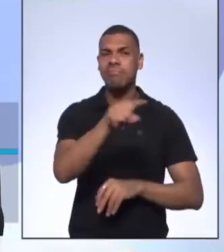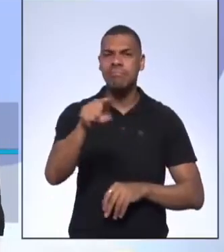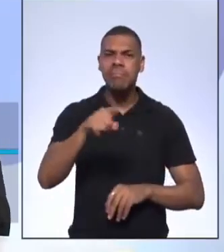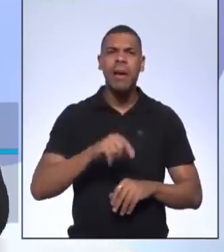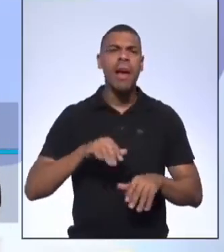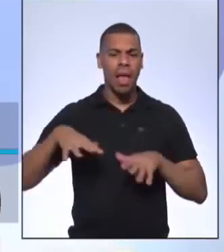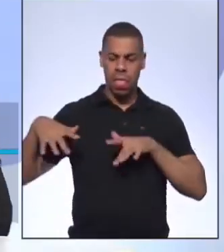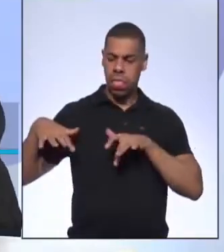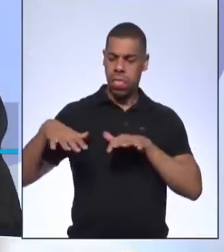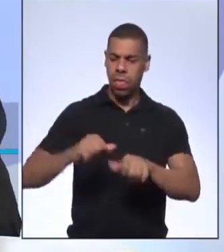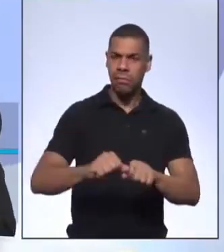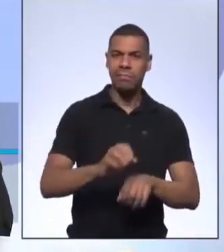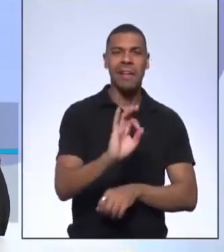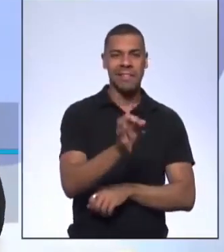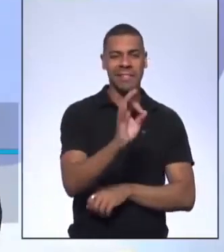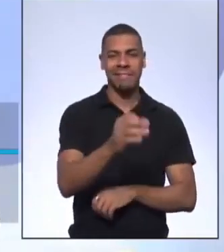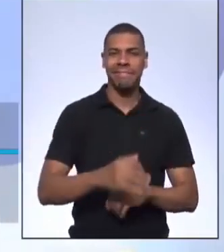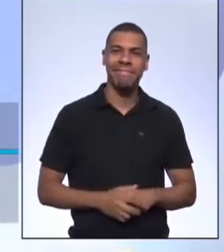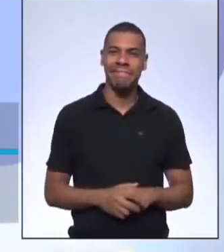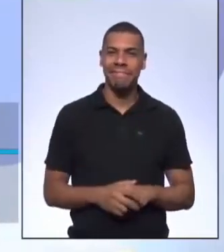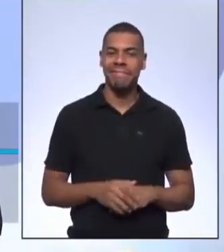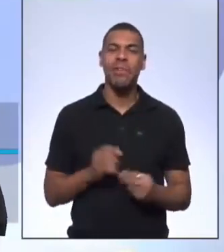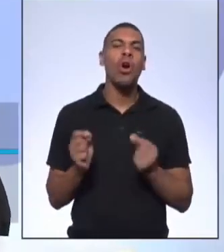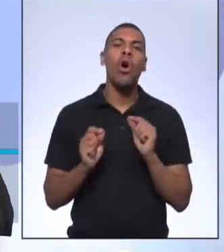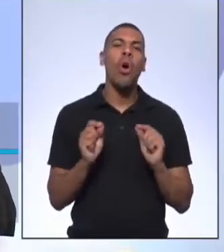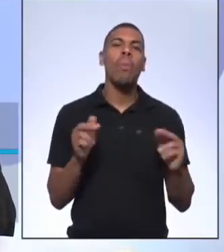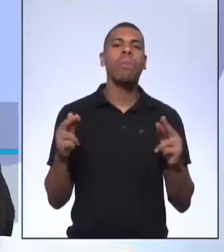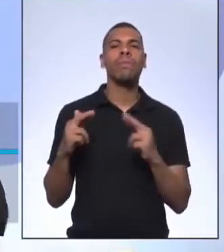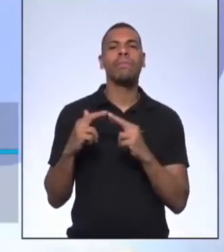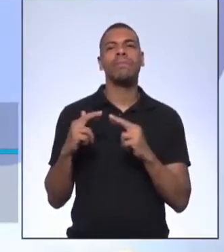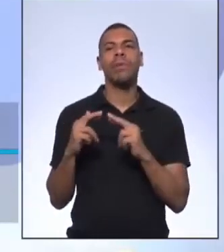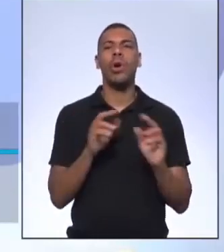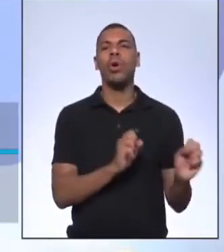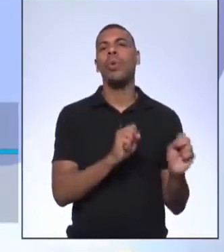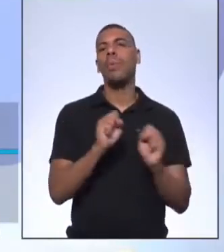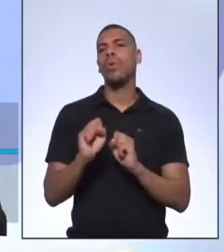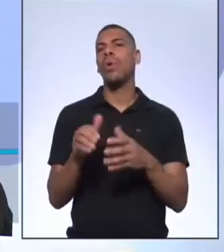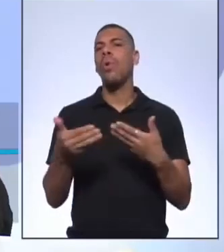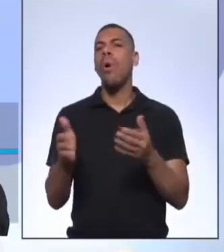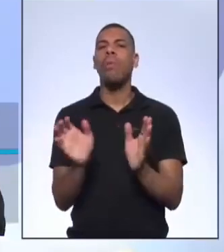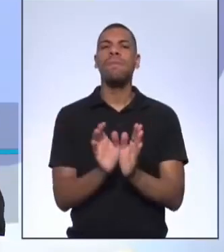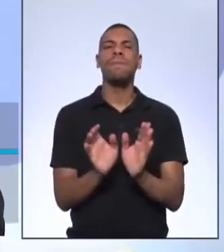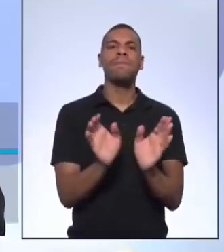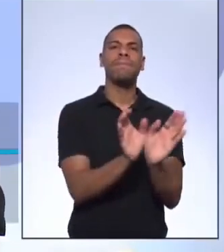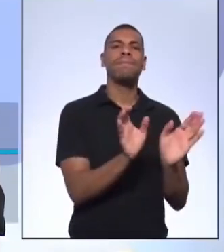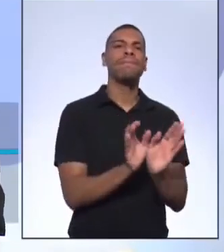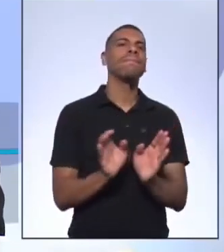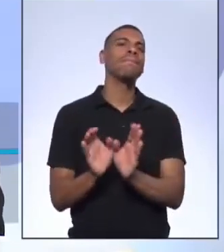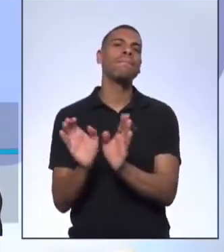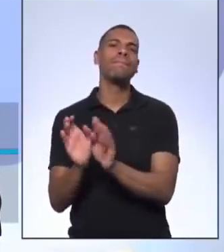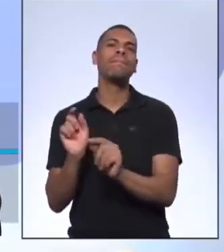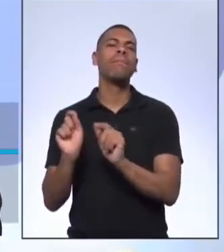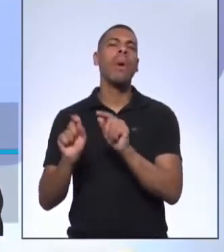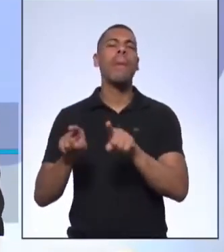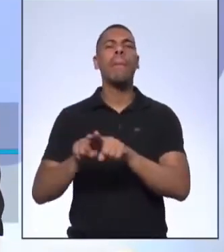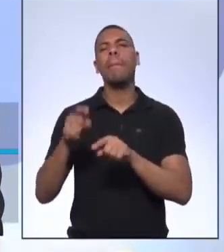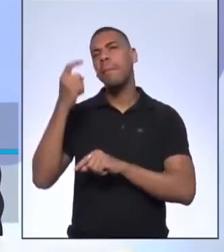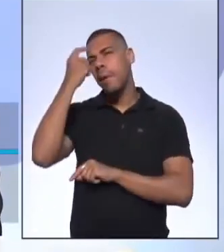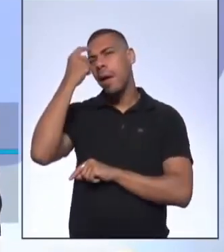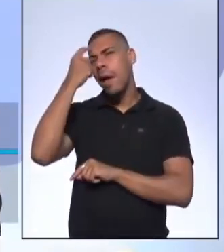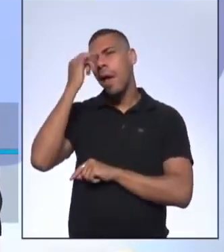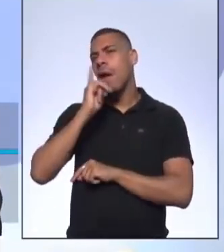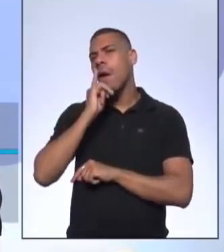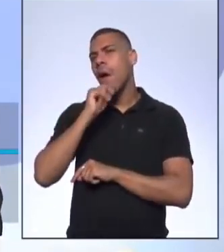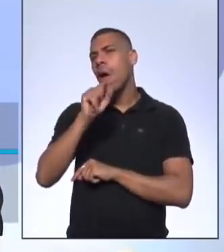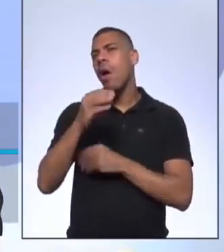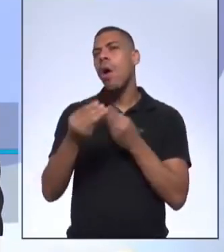colonização, né? Tá certíssimo. E as relações de poder, né, envolvem quais grupos, né? A gente sempre tem que pensar que essas relações de poder, ela